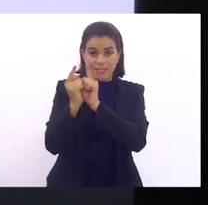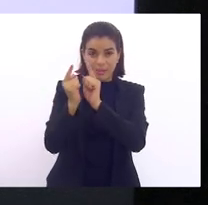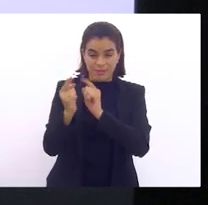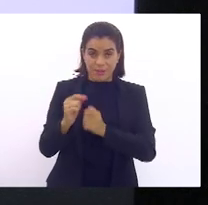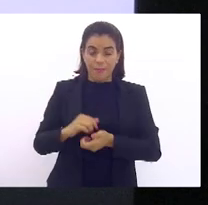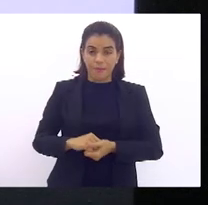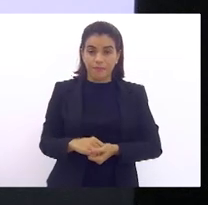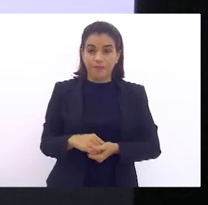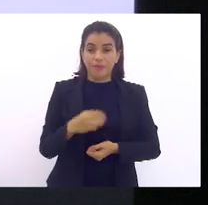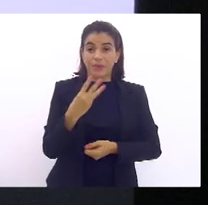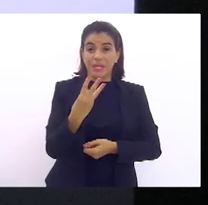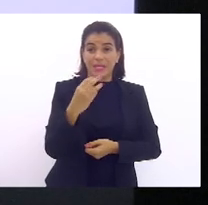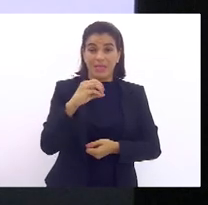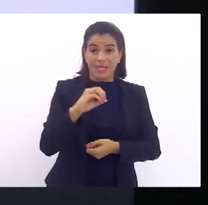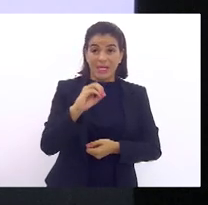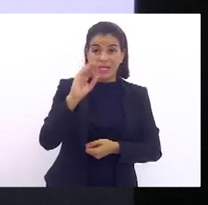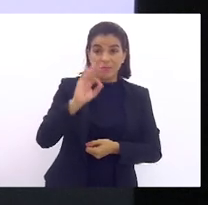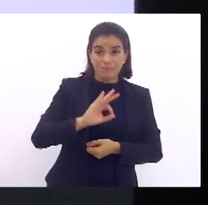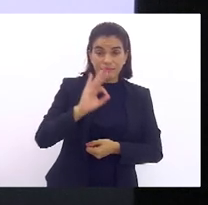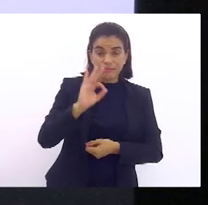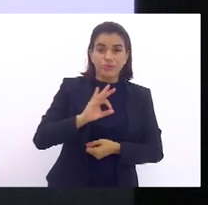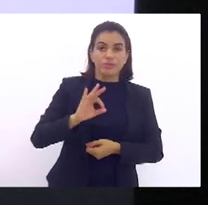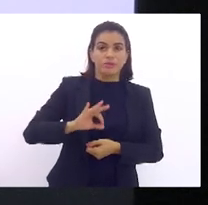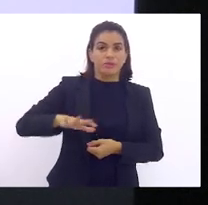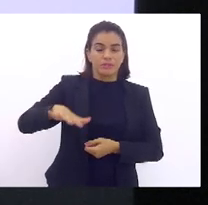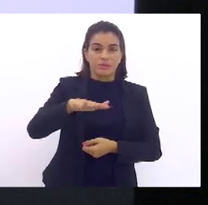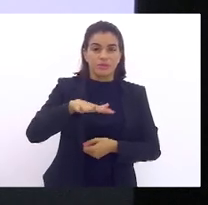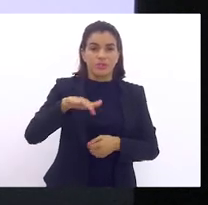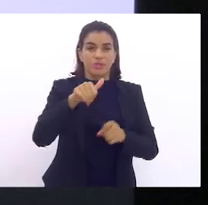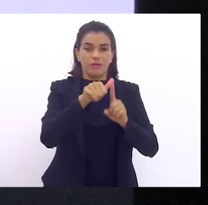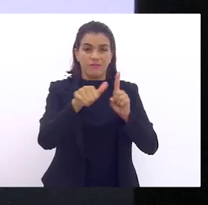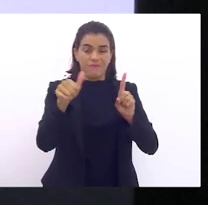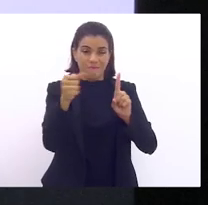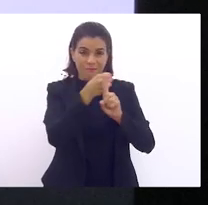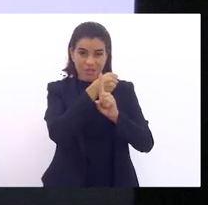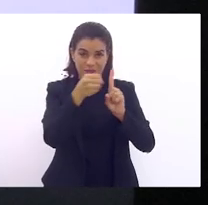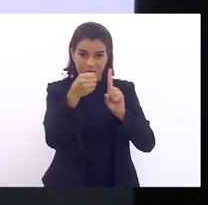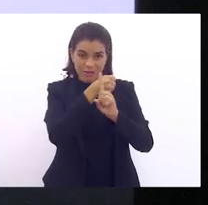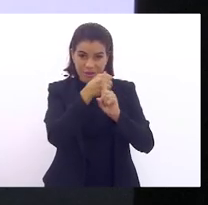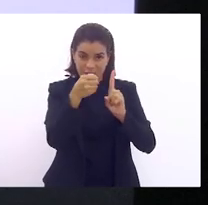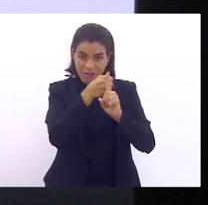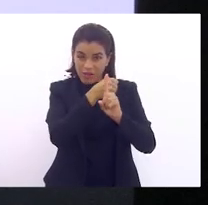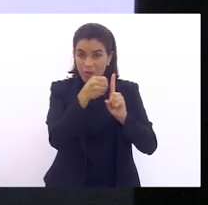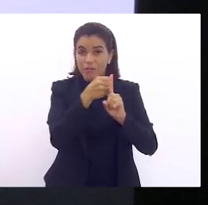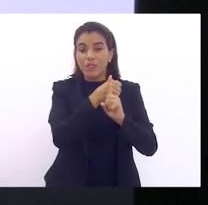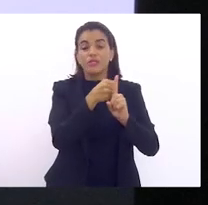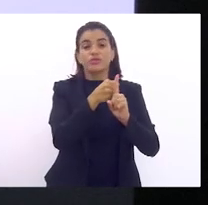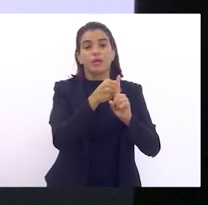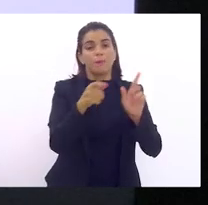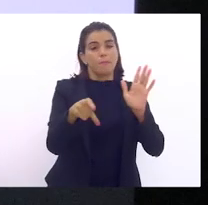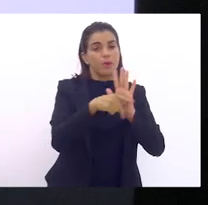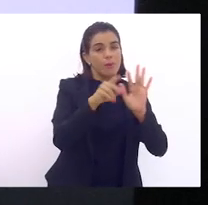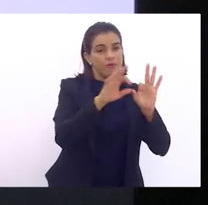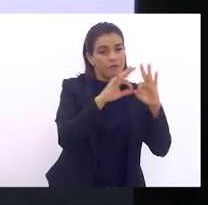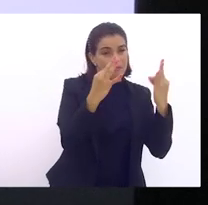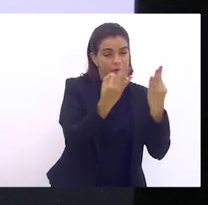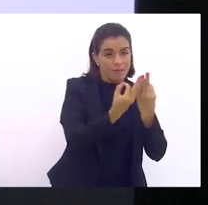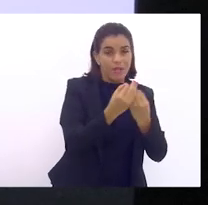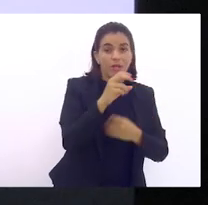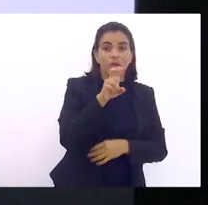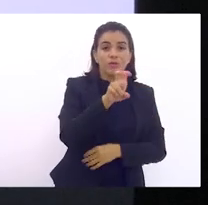30% dos casos pode passar eh O slide foram de violência doméstica e familiar com